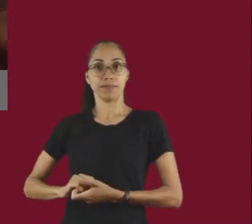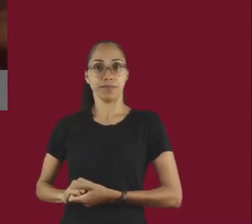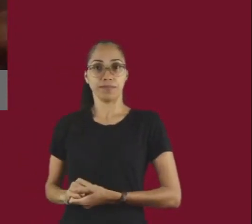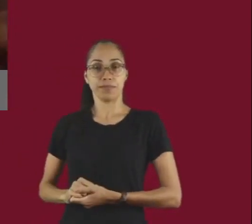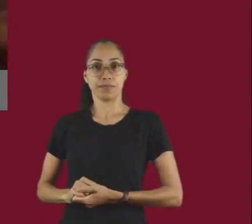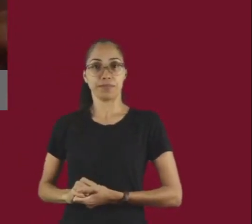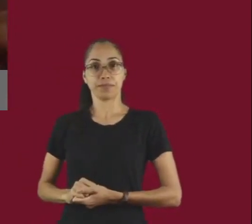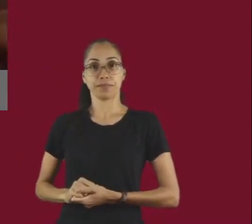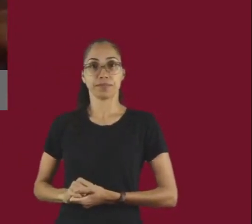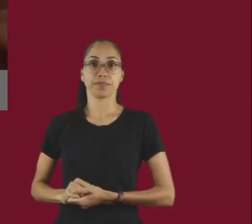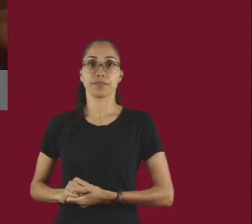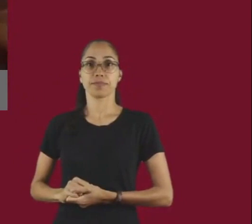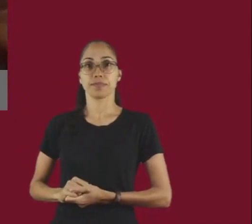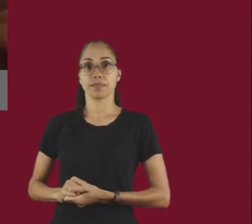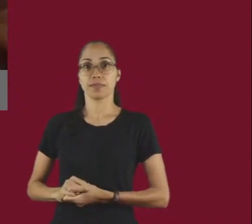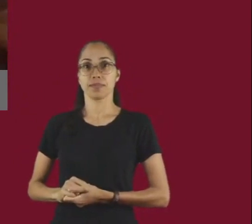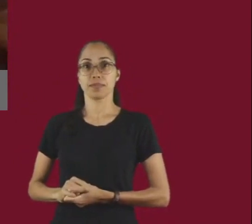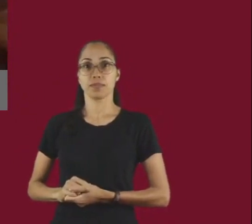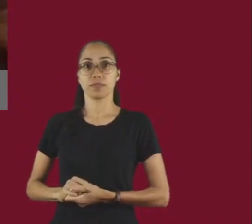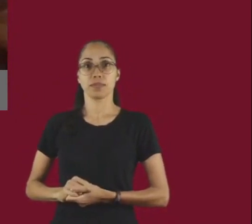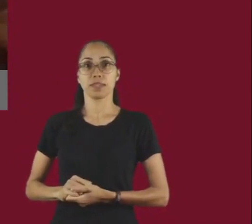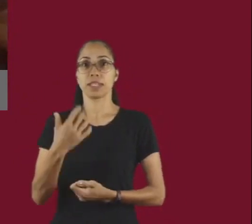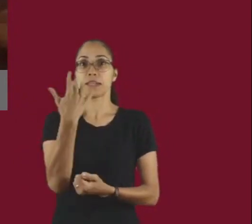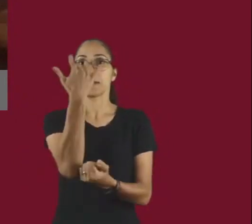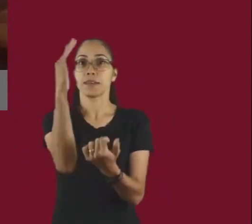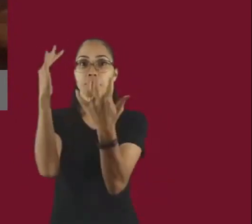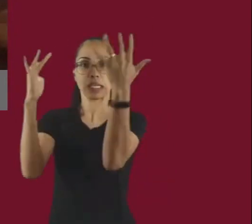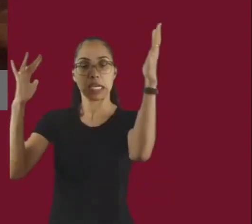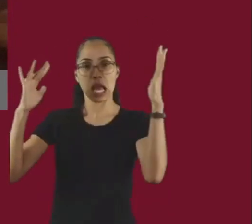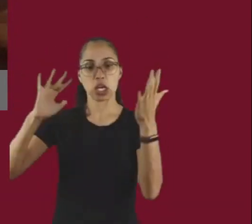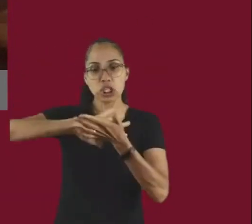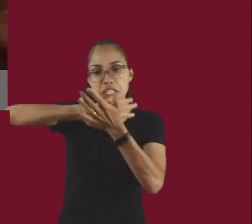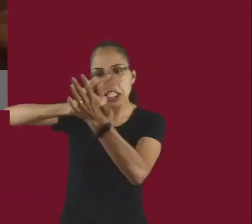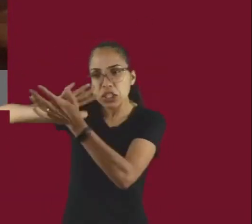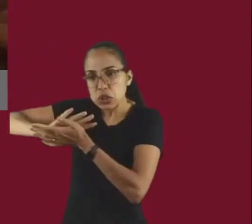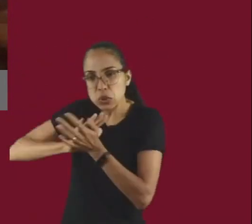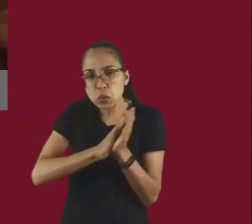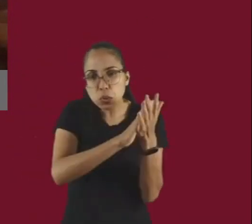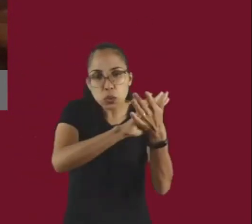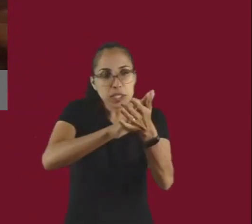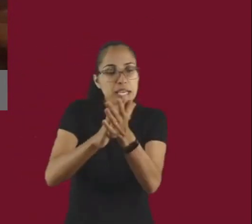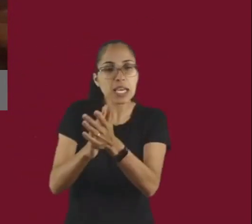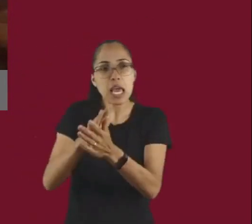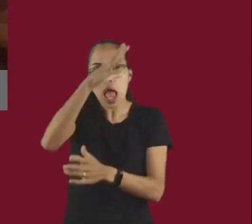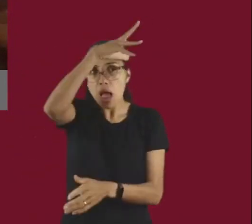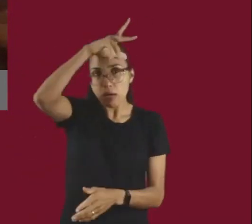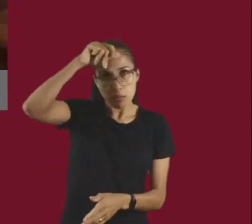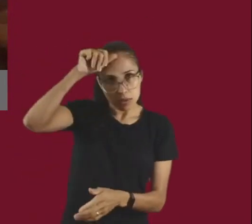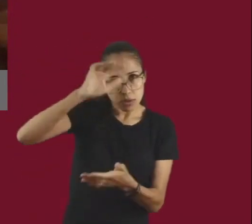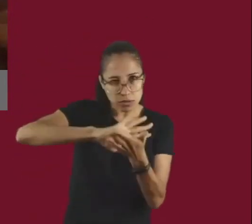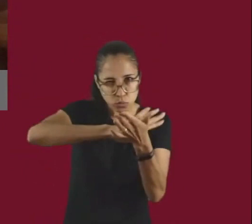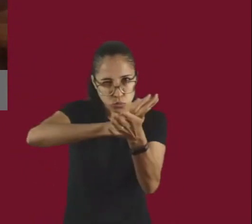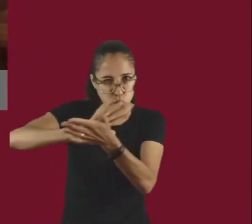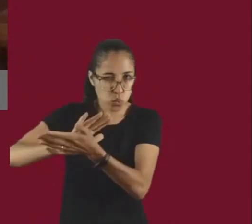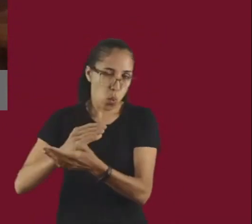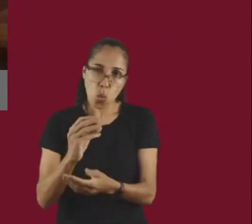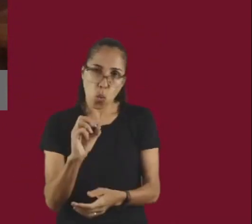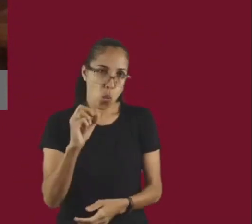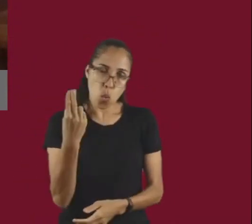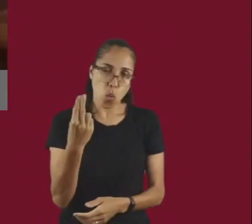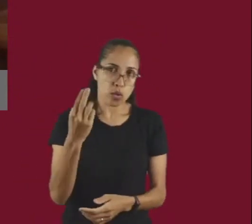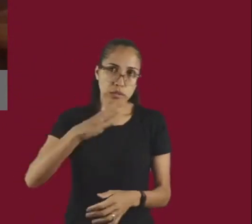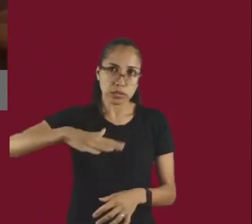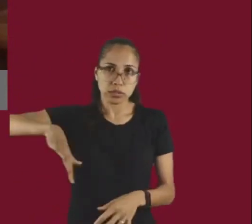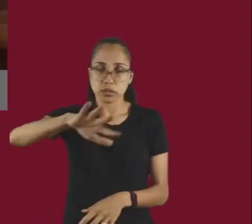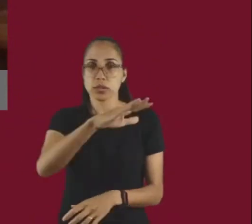de avançar sobre a natureza, de destruir a Amazônia e de destruir outros biomas, é pela destruição